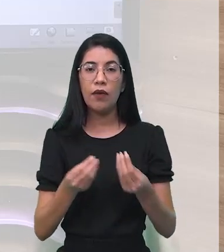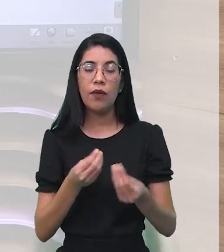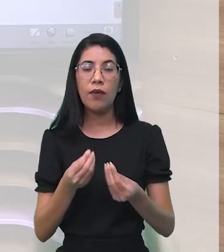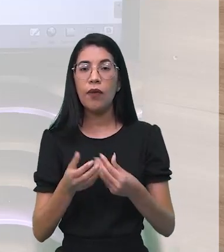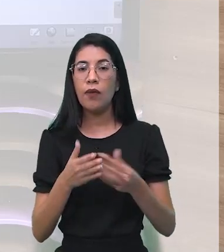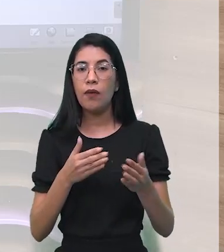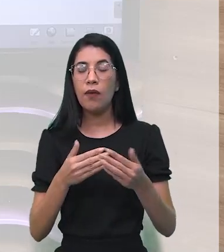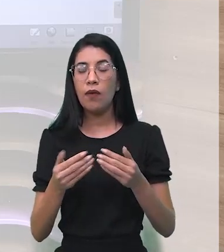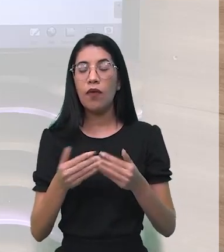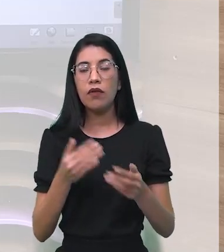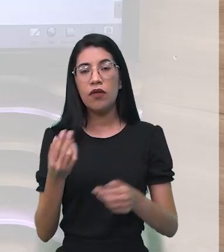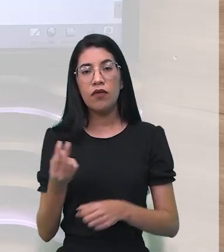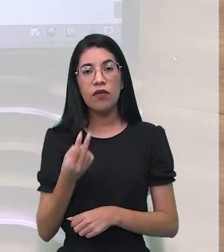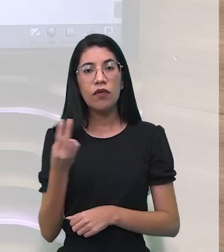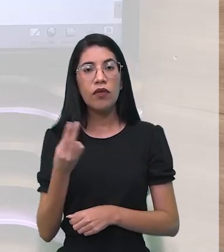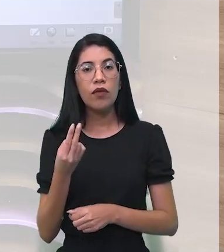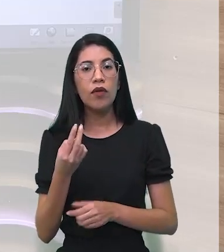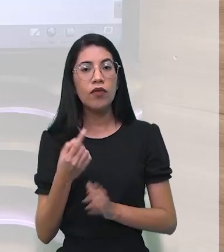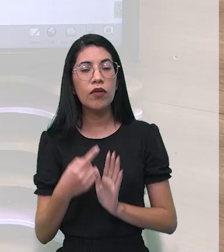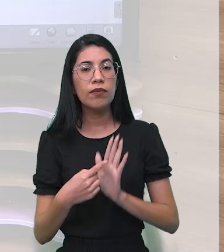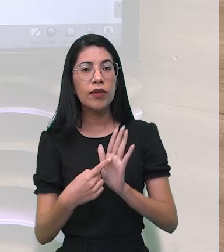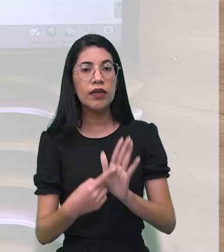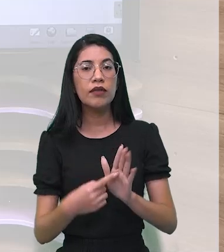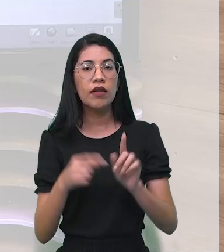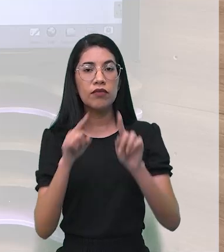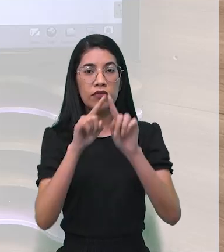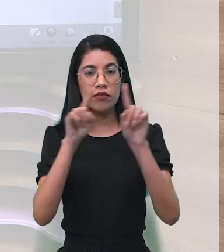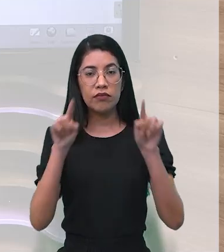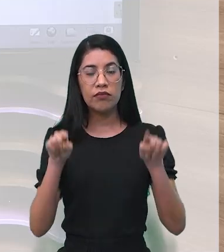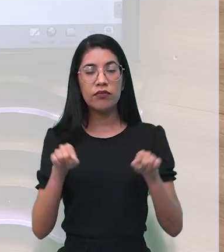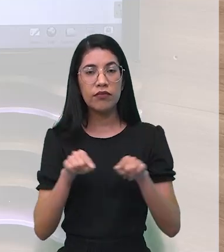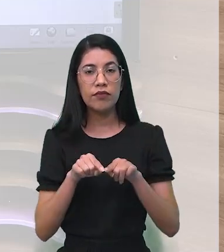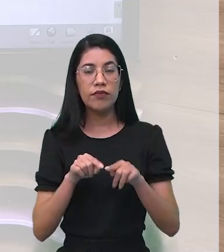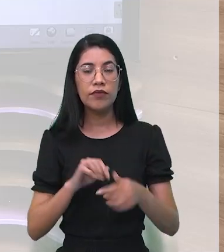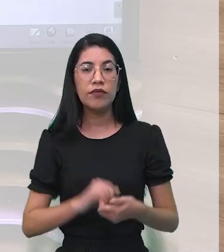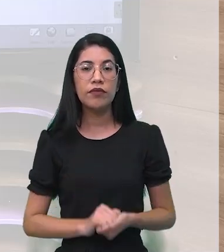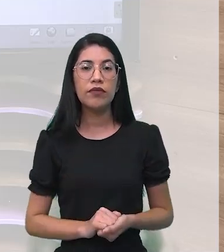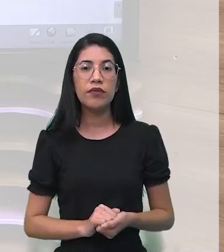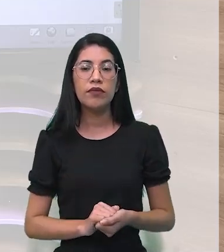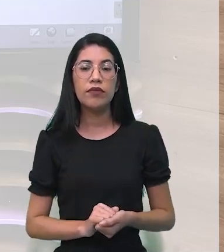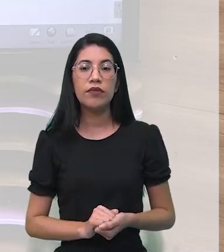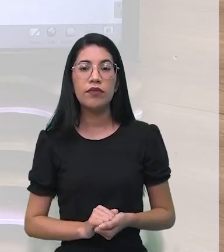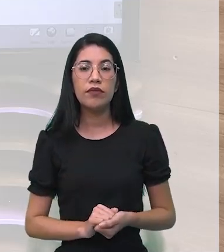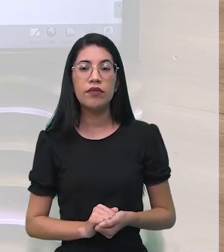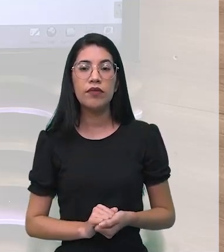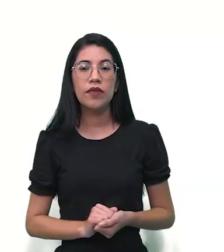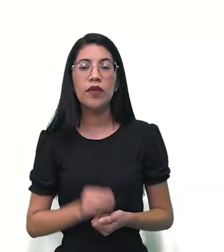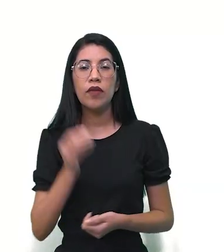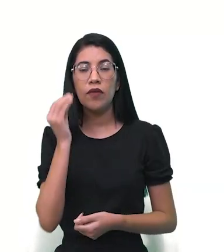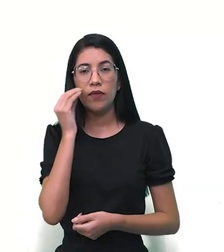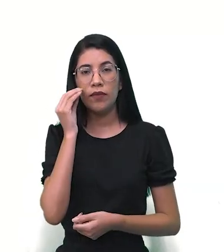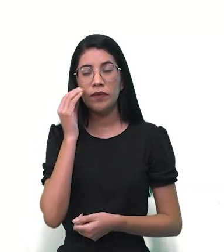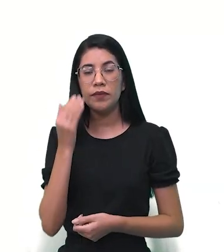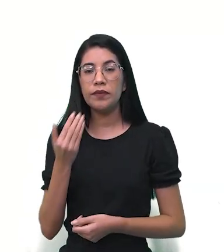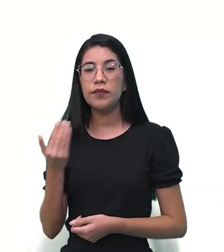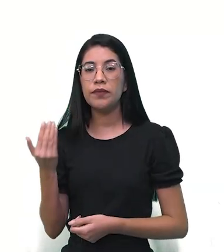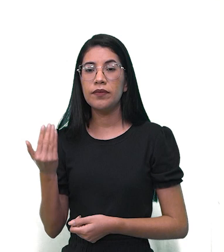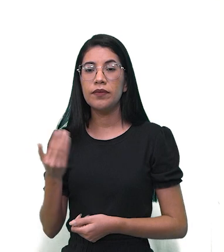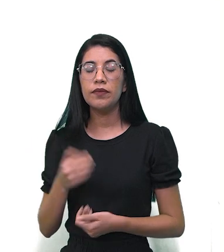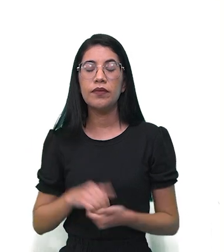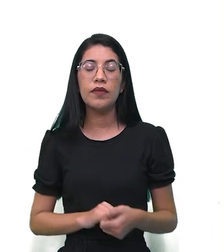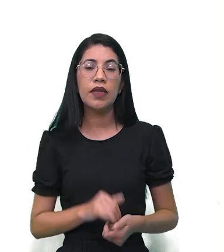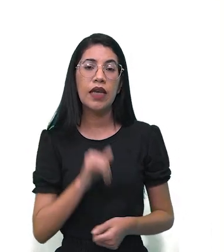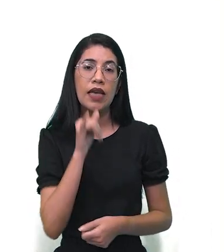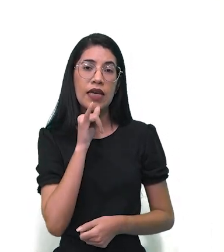qualquer valor que for dado de lado para ele, tá bom? Vamos fazer um teste aqui? Acompanha comigo, olha só.